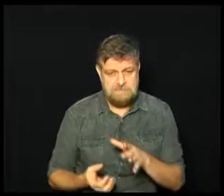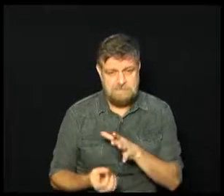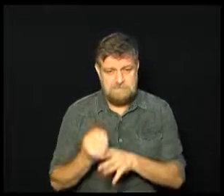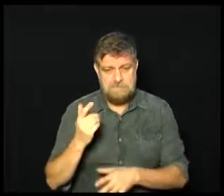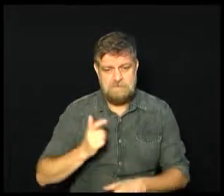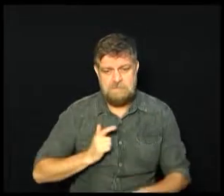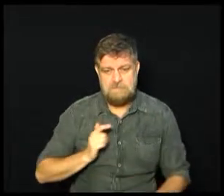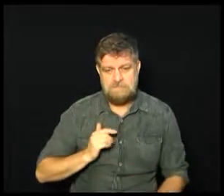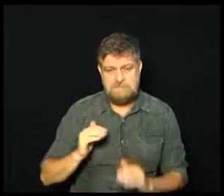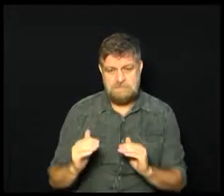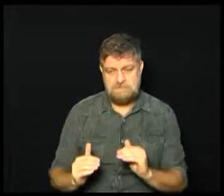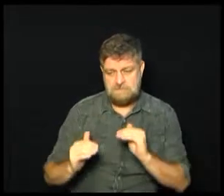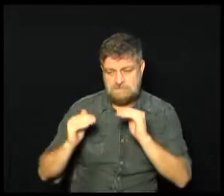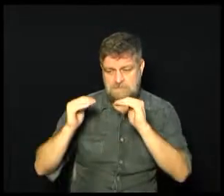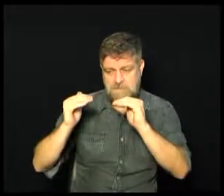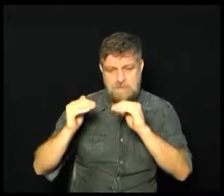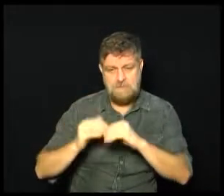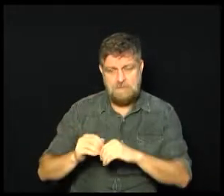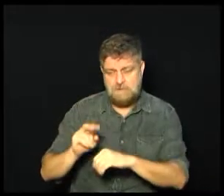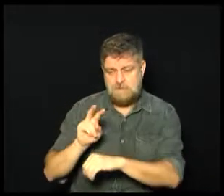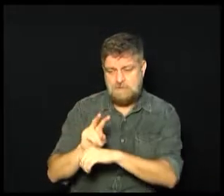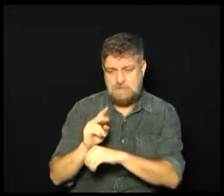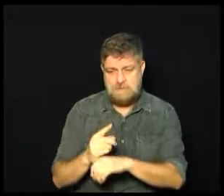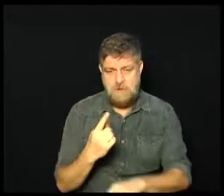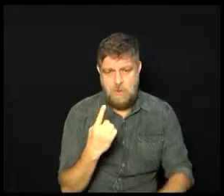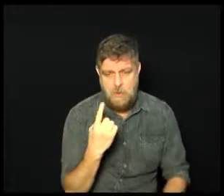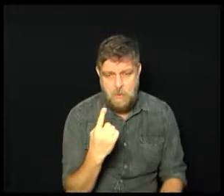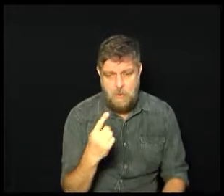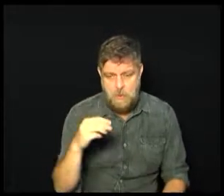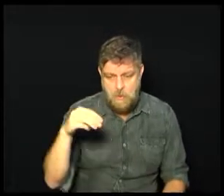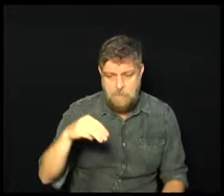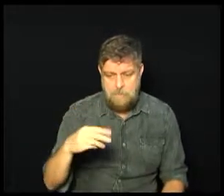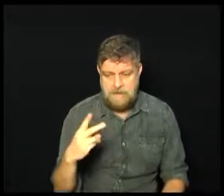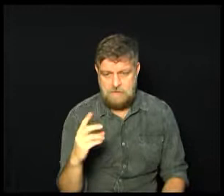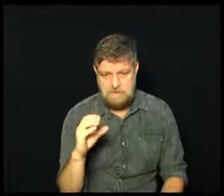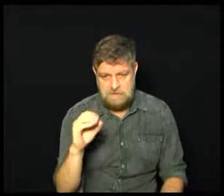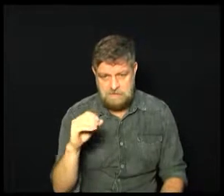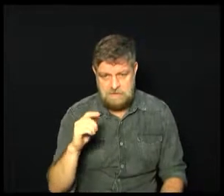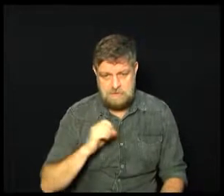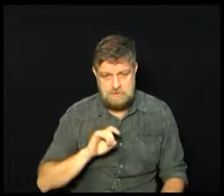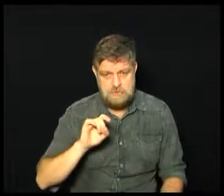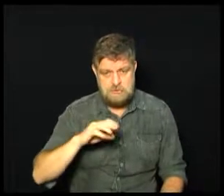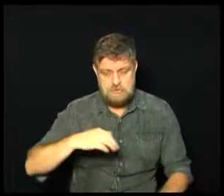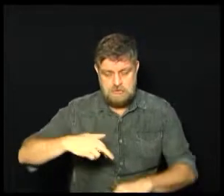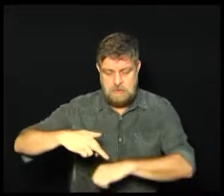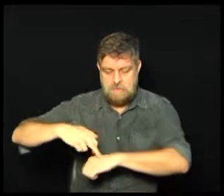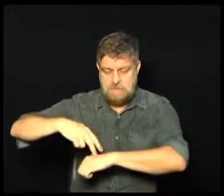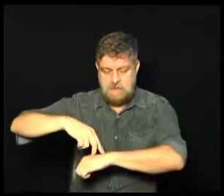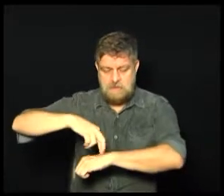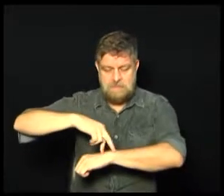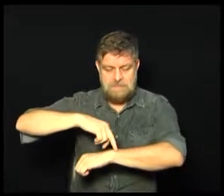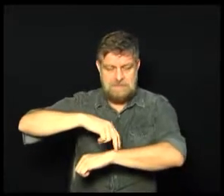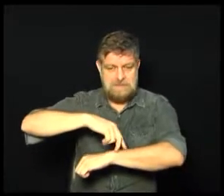mínima de proteção de 1,20 m, com acesso apenas pelo passeio público. Tá?